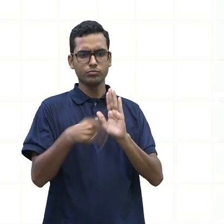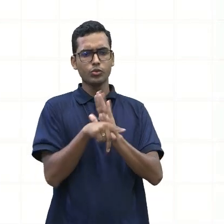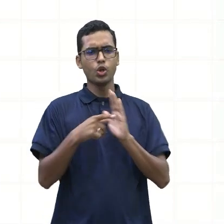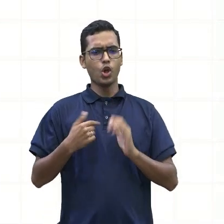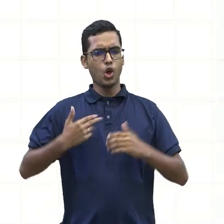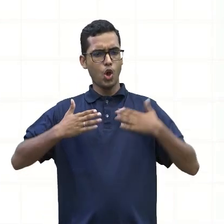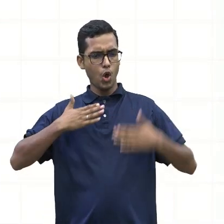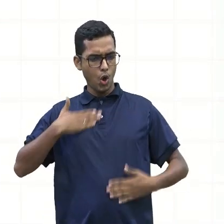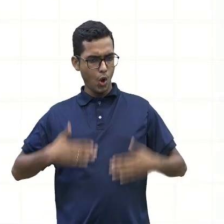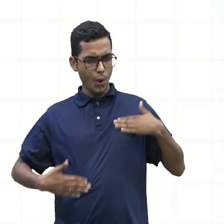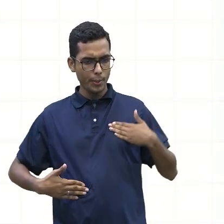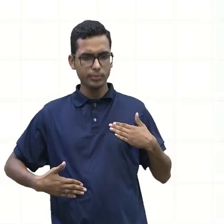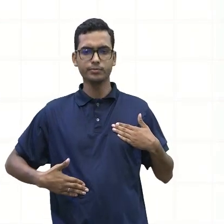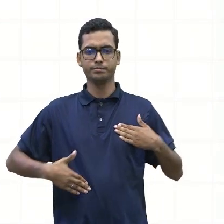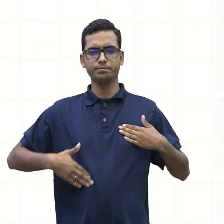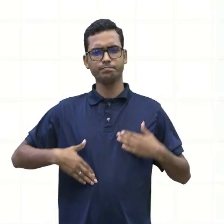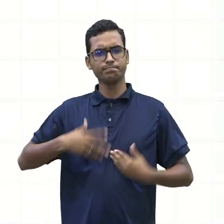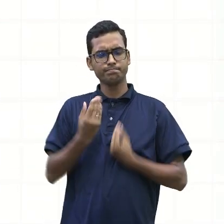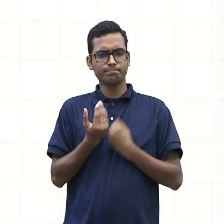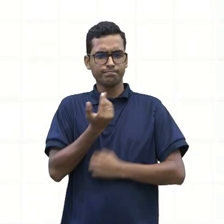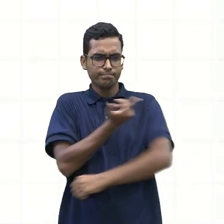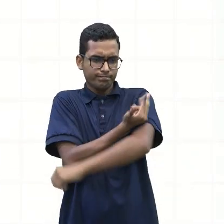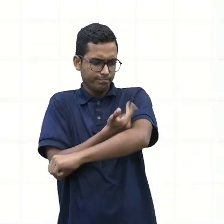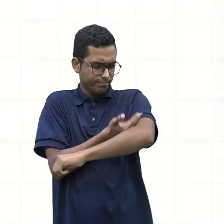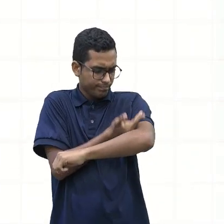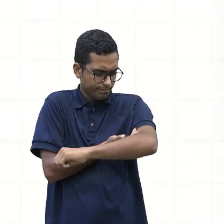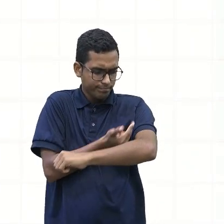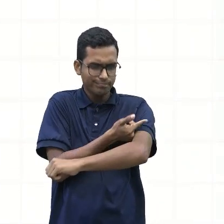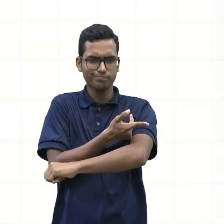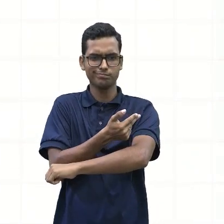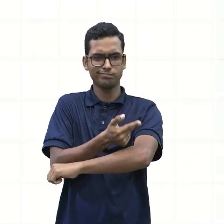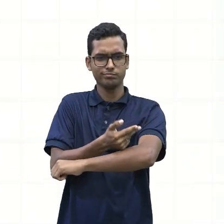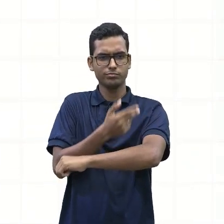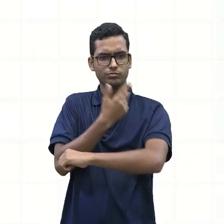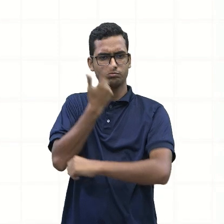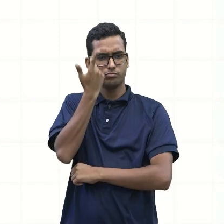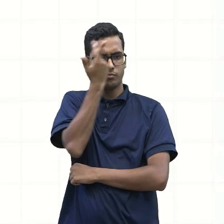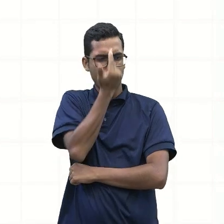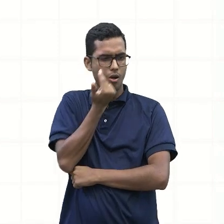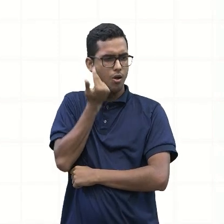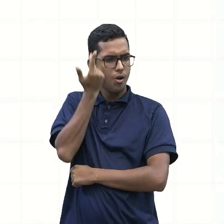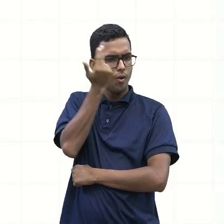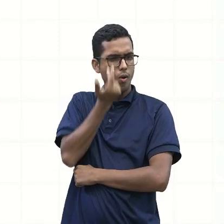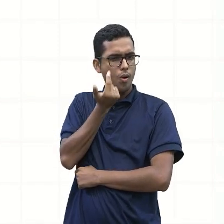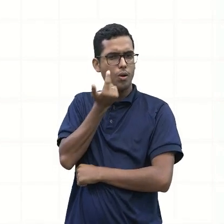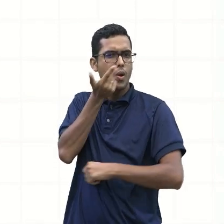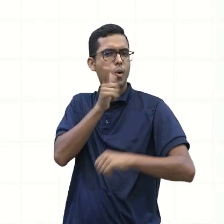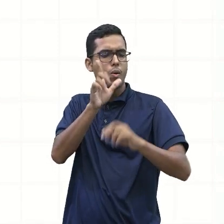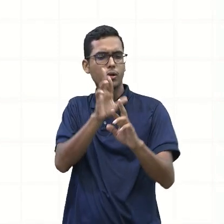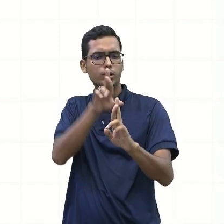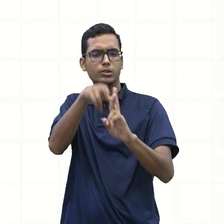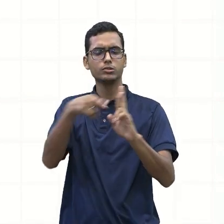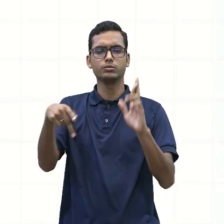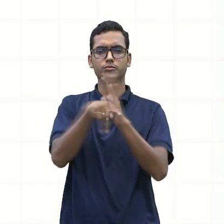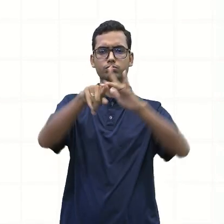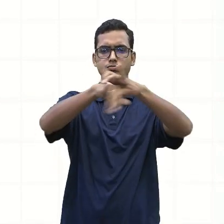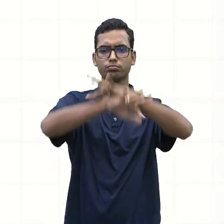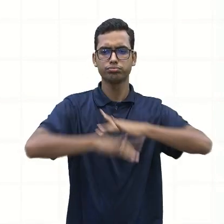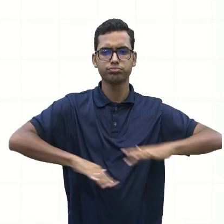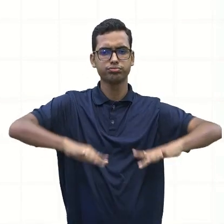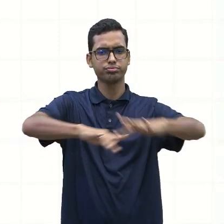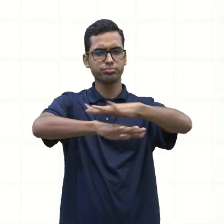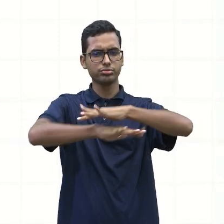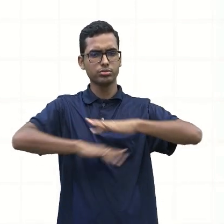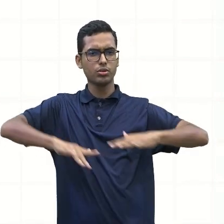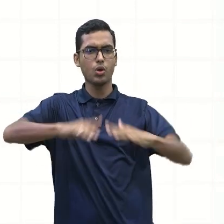Então, quando eles faziam essas pinturas, era justamente para fazer referência a algum ritual, que poderia ser um